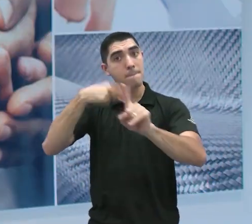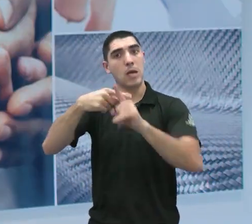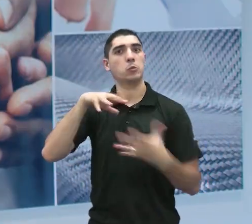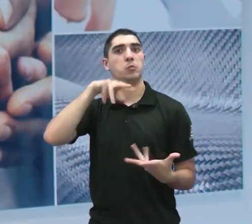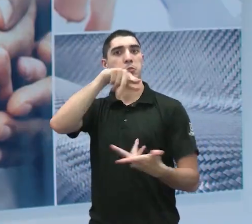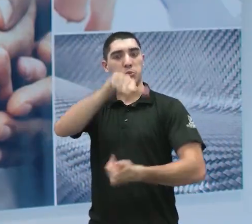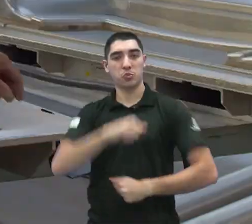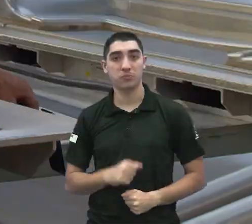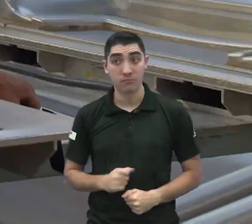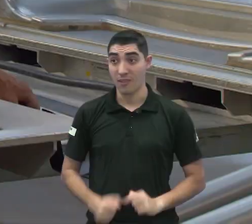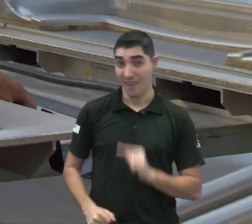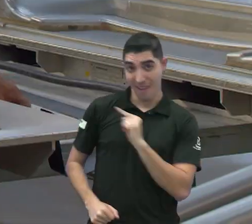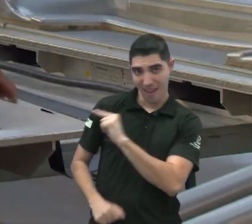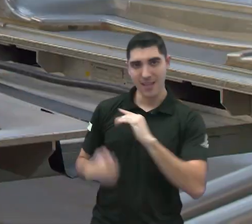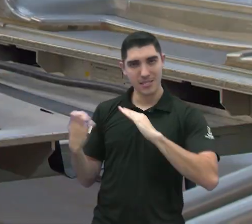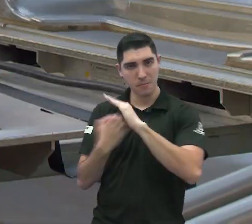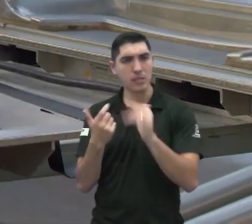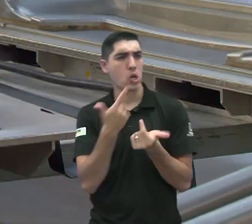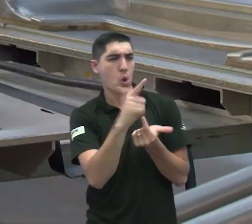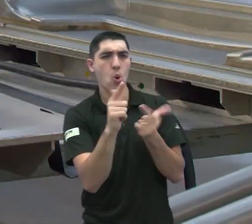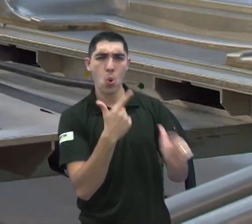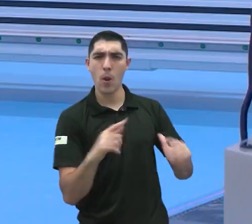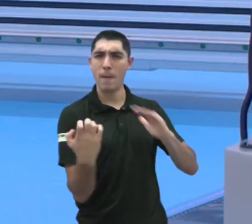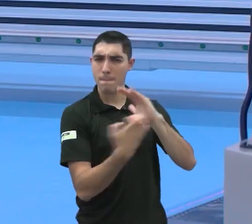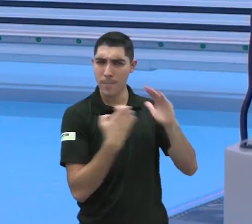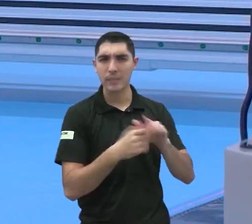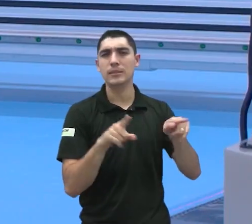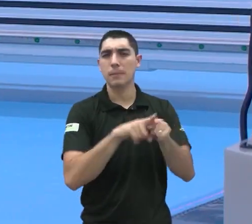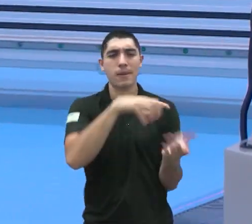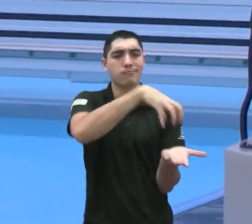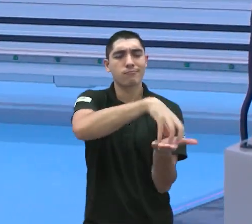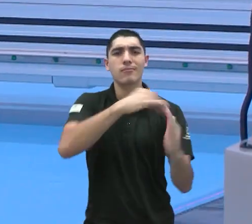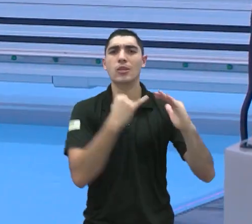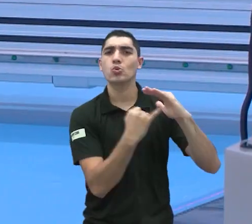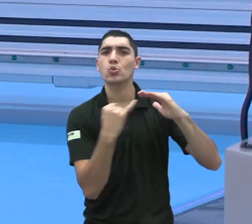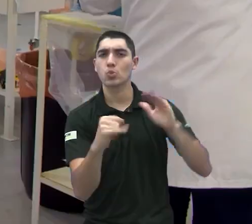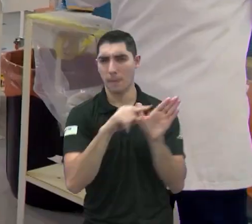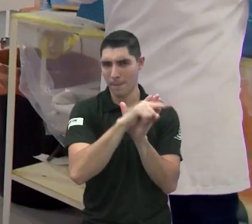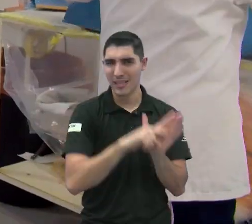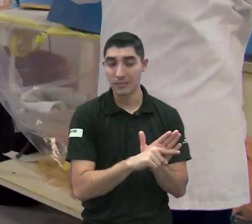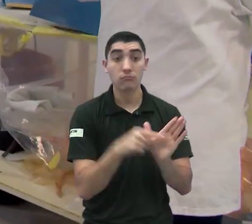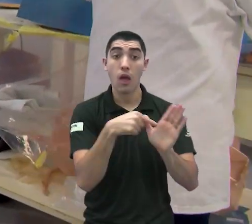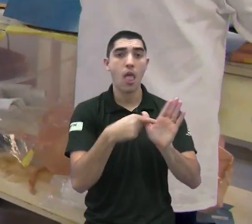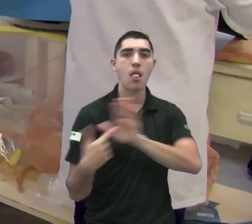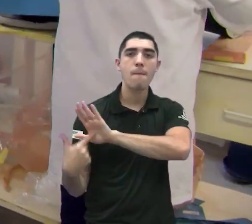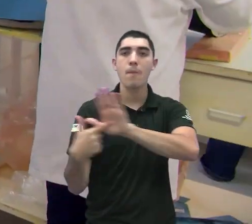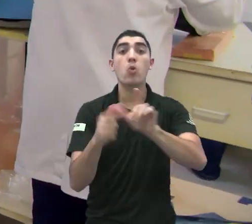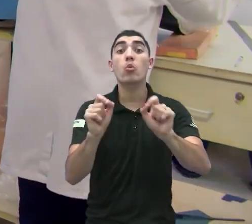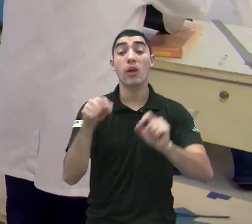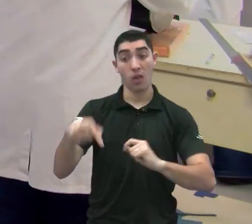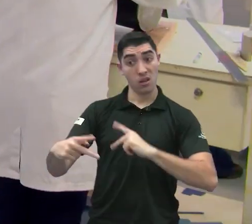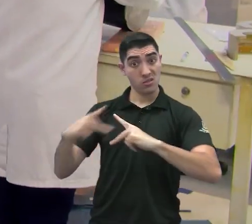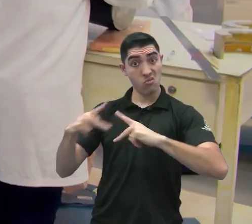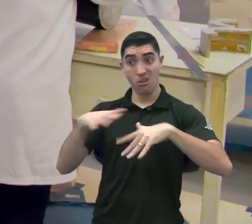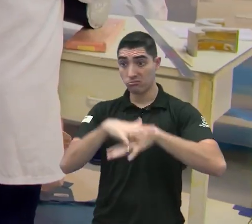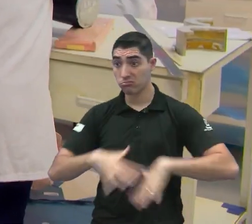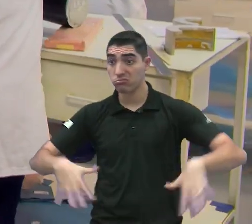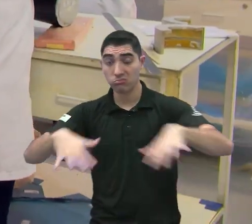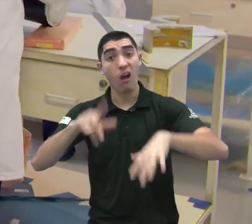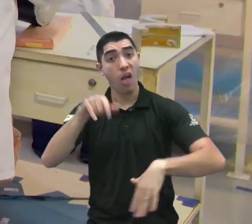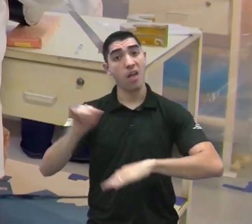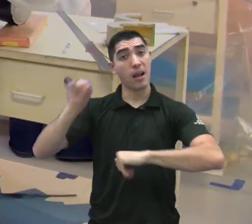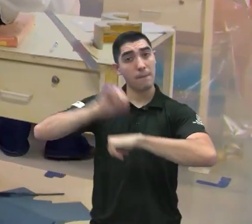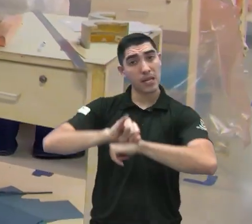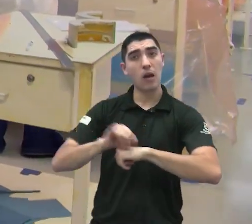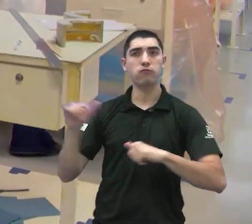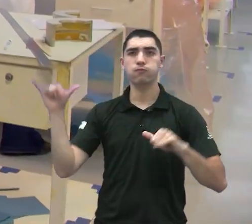também mundial. E o apoio dessa e de outras empresas e também de institutos de pesquisa é o que faz São José se destacar como capital da